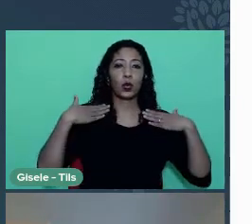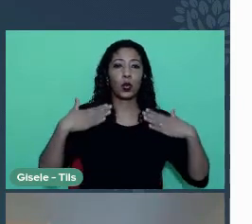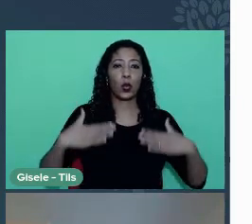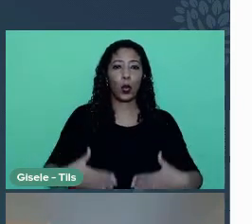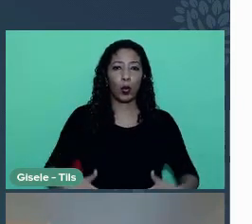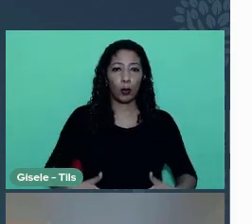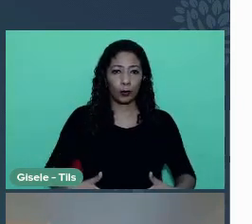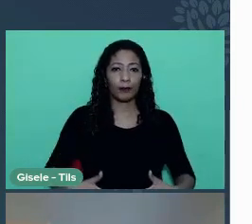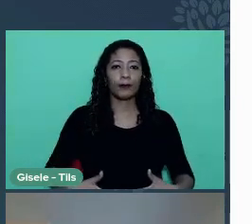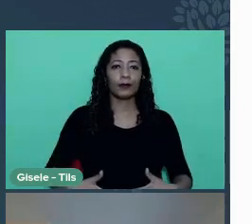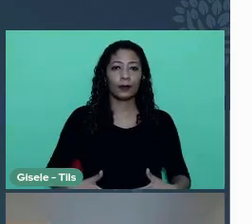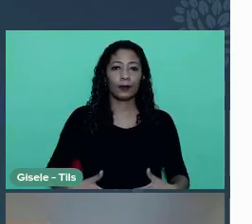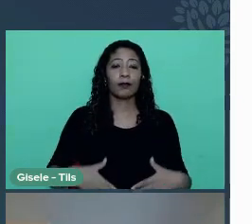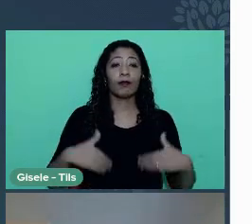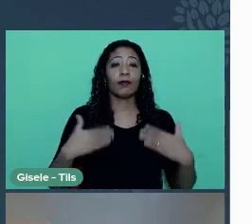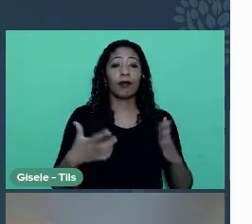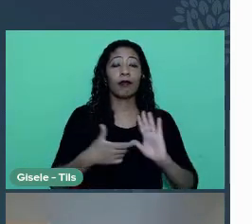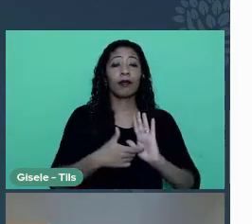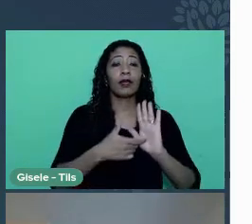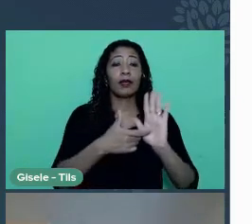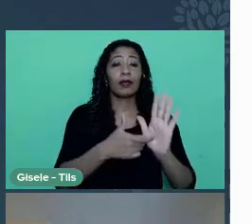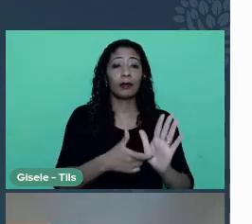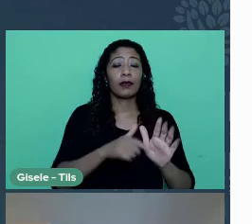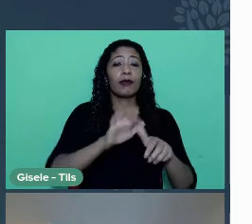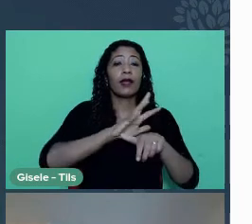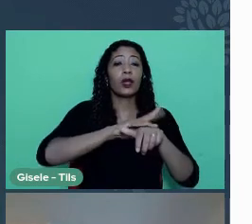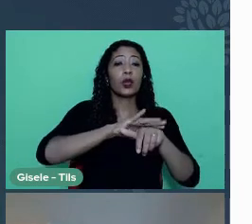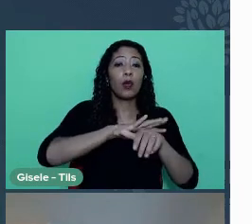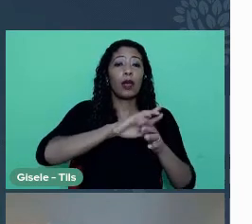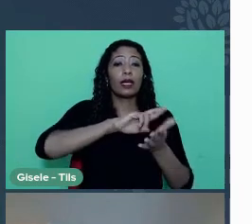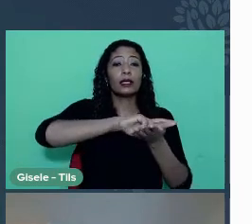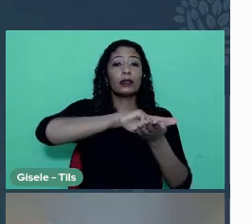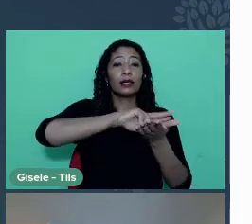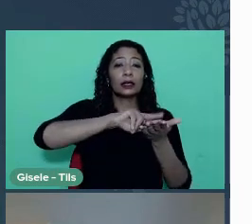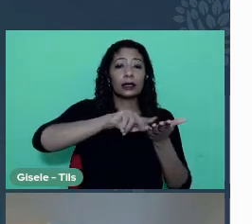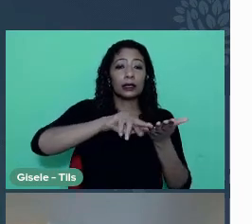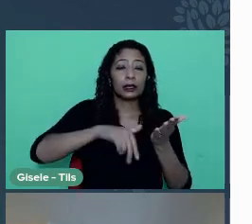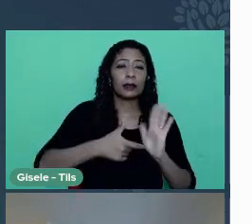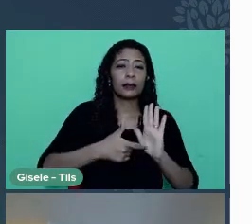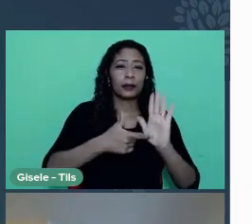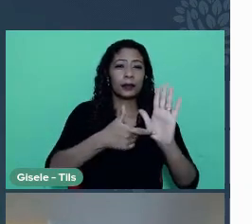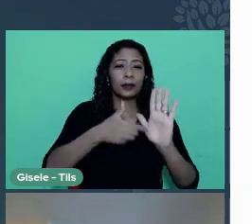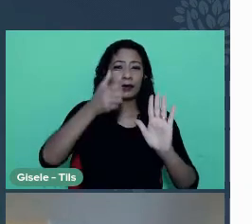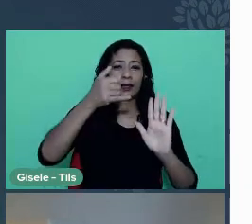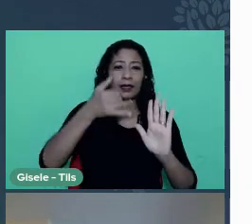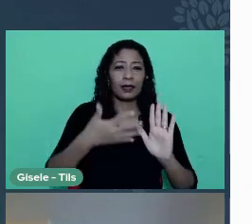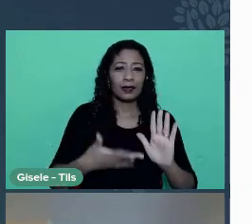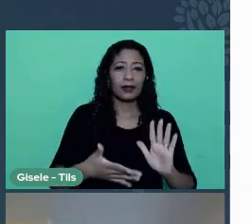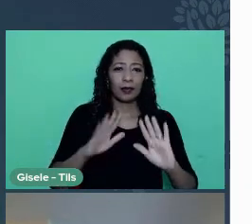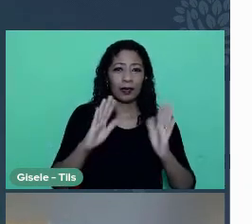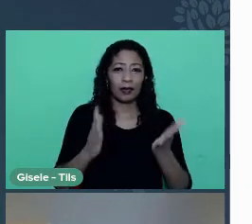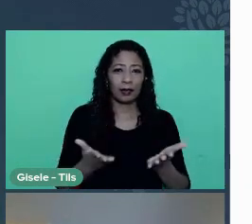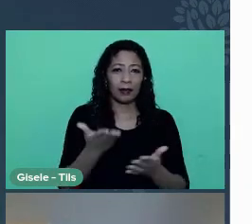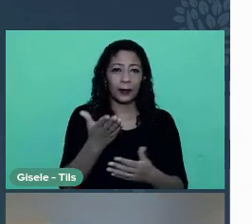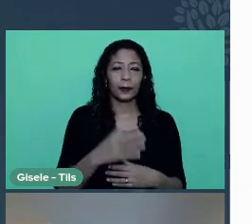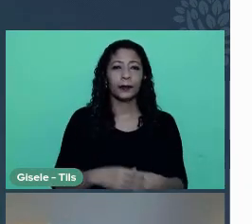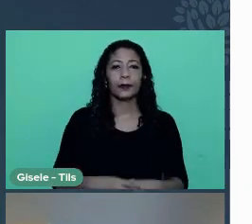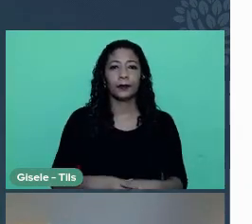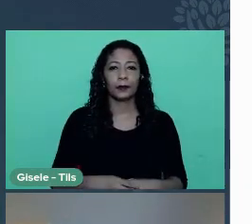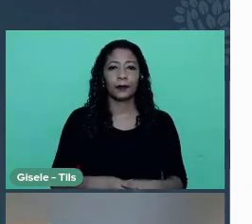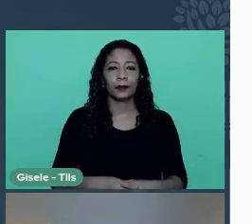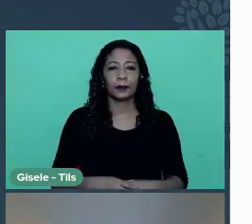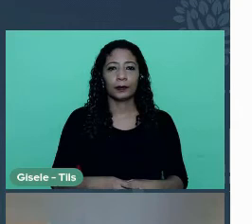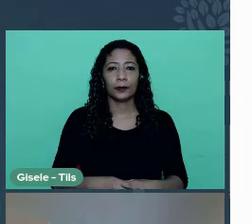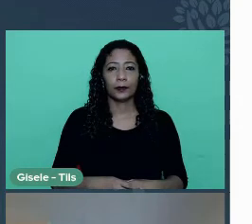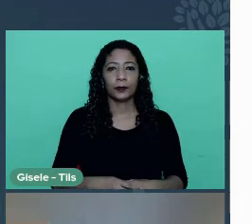todas essas comorbidades que eu acabei falando, né? Distúrbio do sono, depressão, refluxo, né? Então,